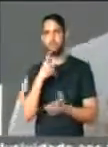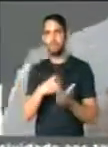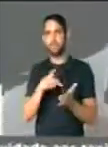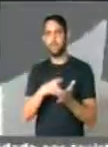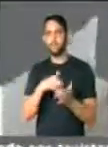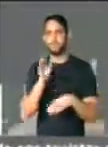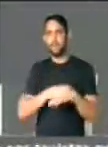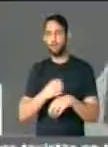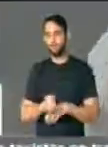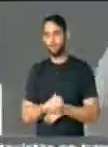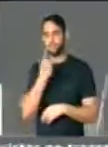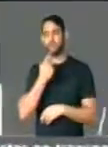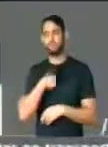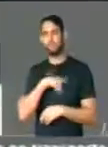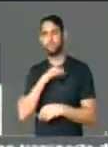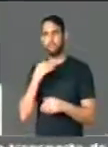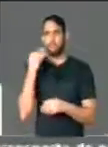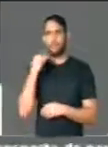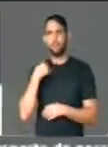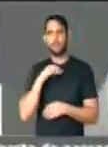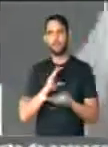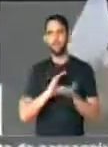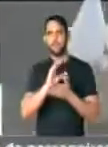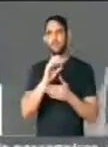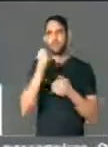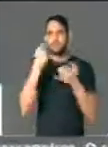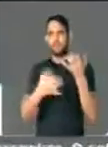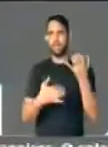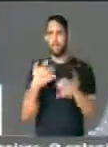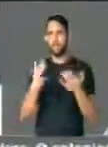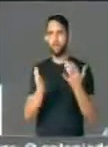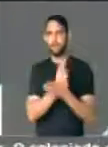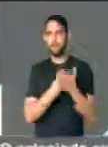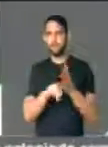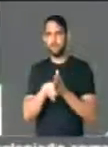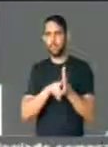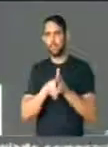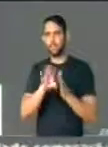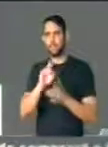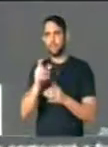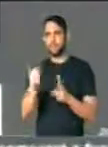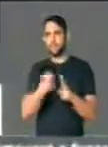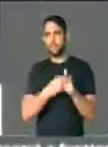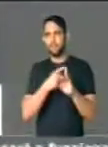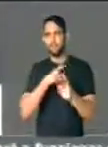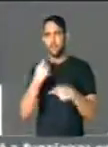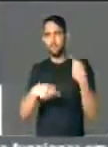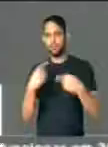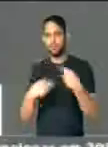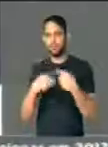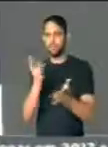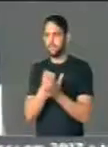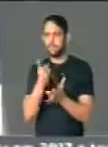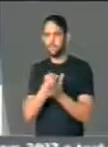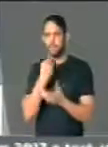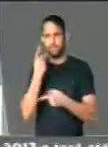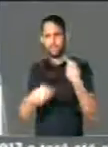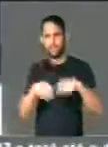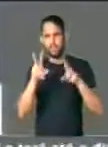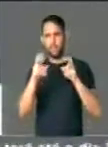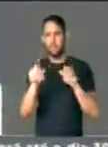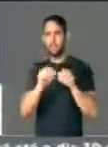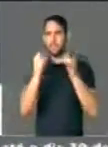algo assustador em favor do Banco Central. A explicação, e a Auditoria Cidadã da Dívida, nós temos debatido isso constantemente,